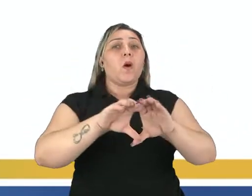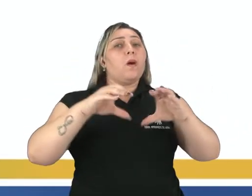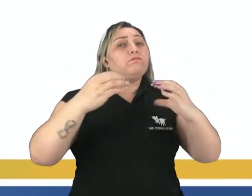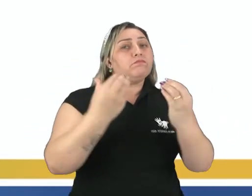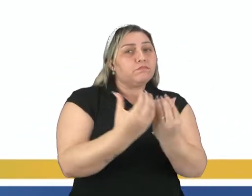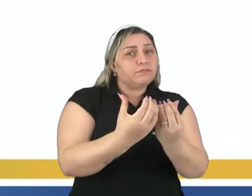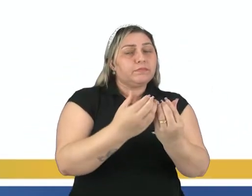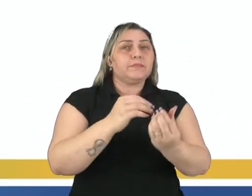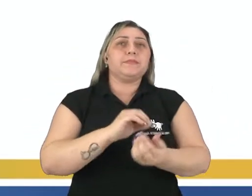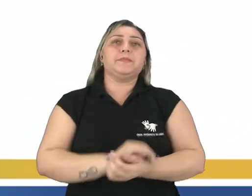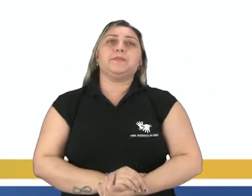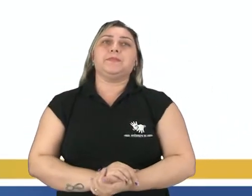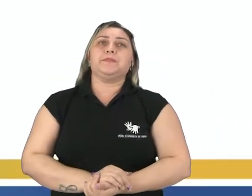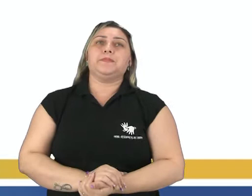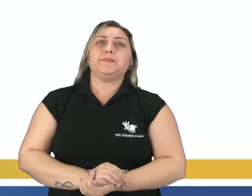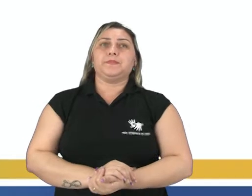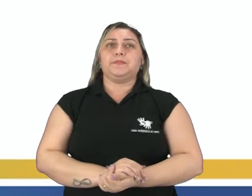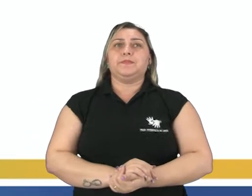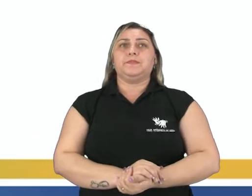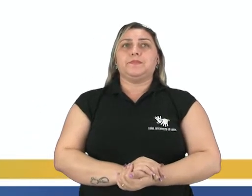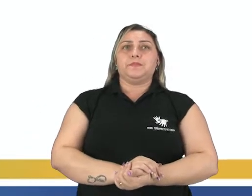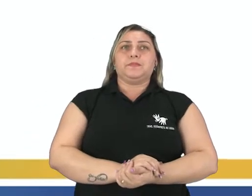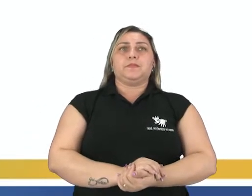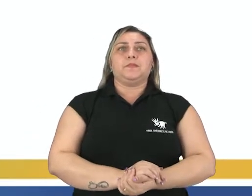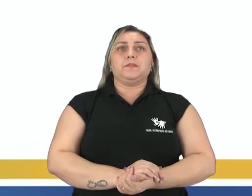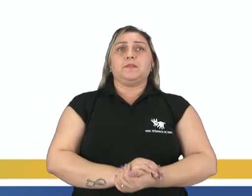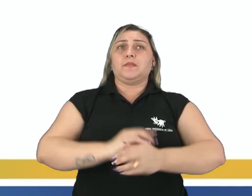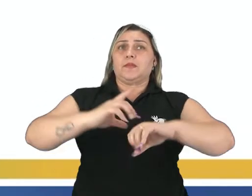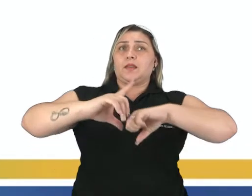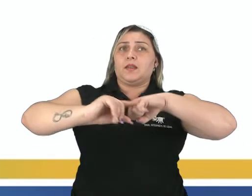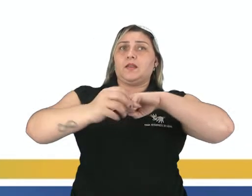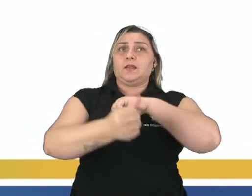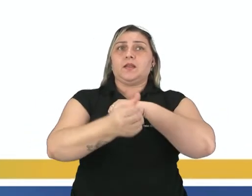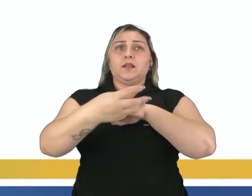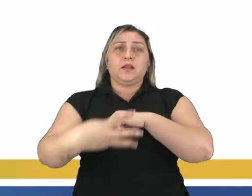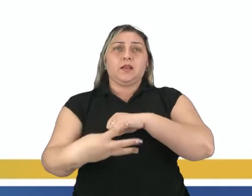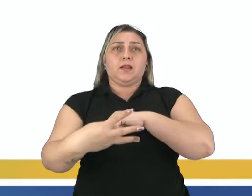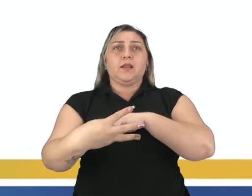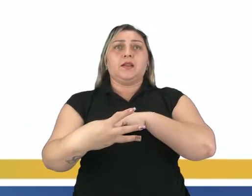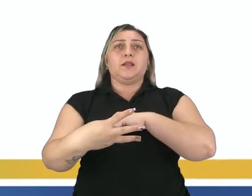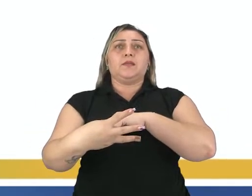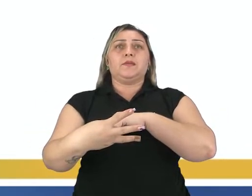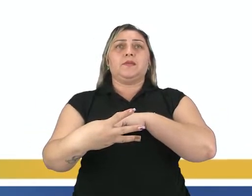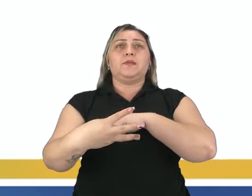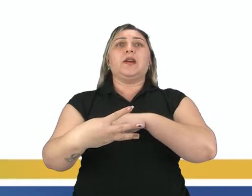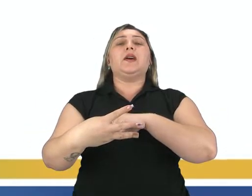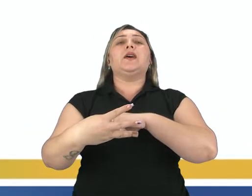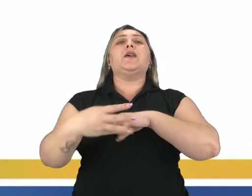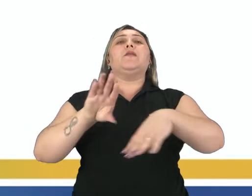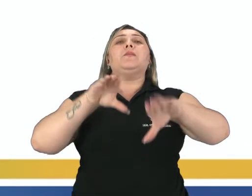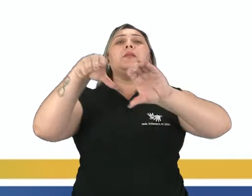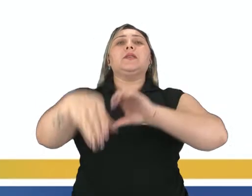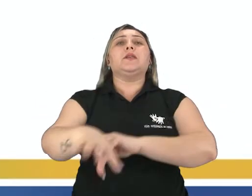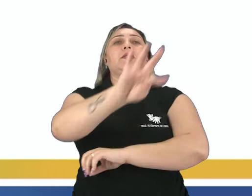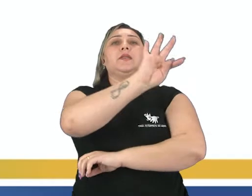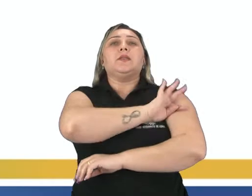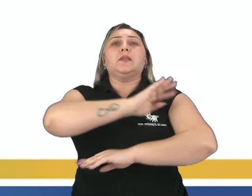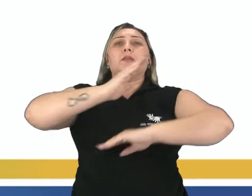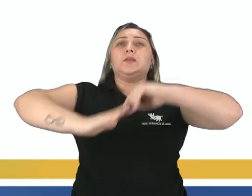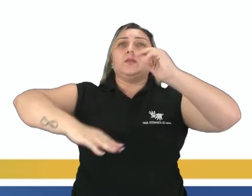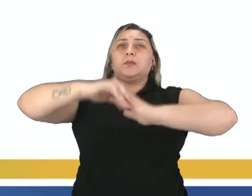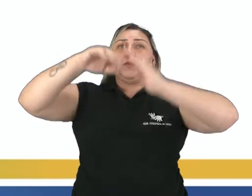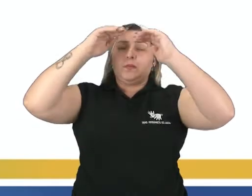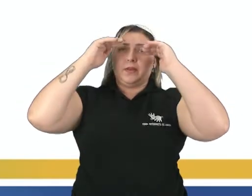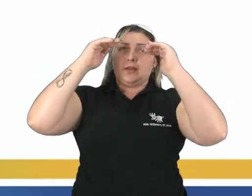liberdade e à convivência familiar e comunitária. Artigo 63. A formação